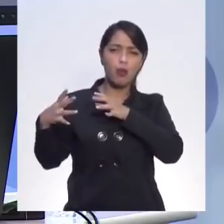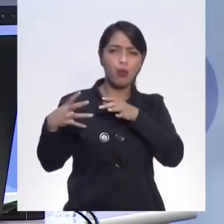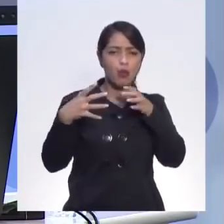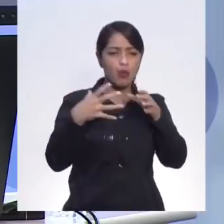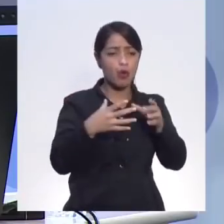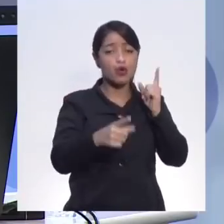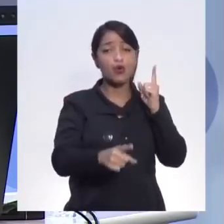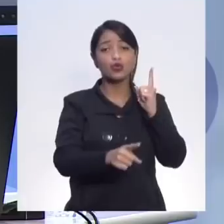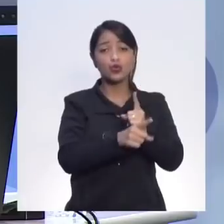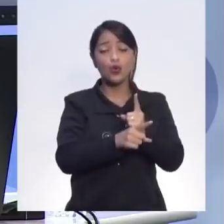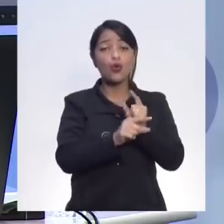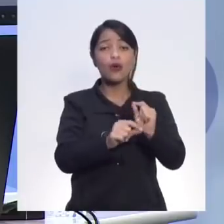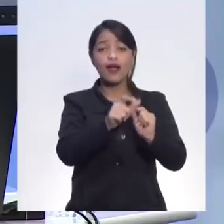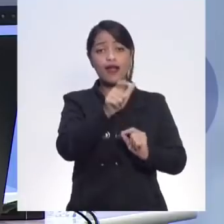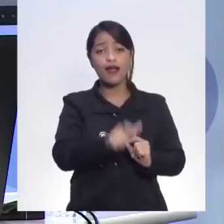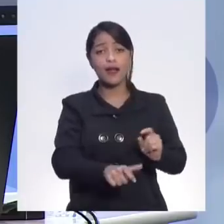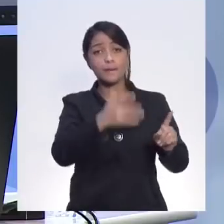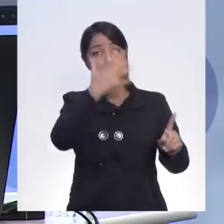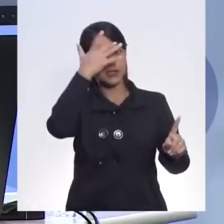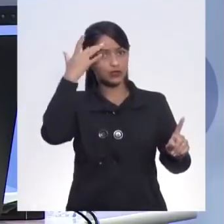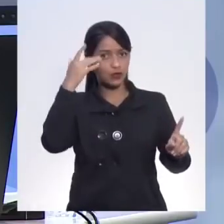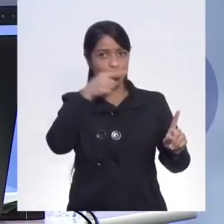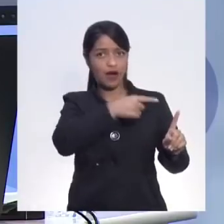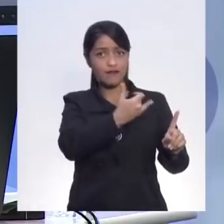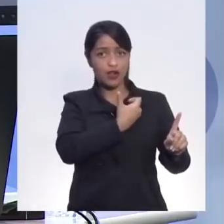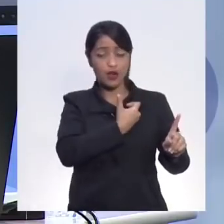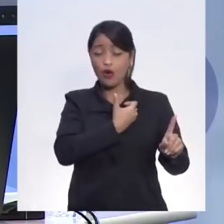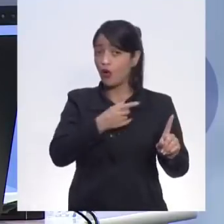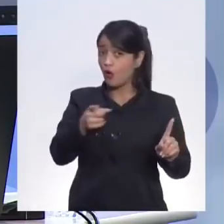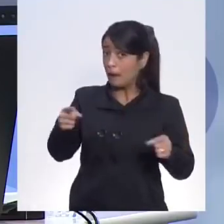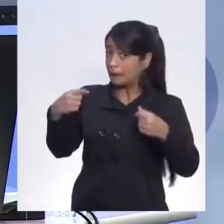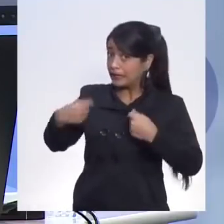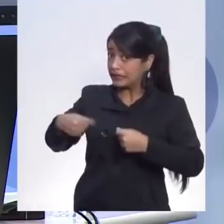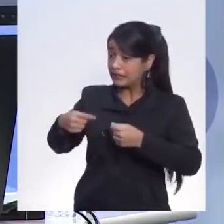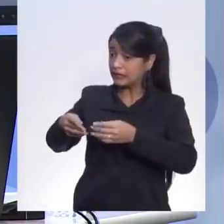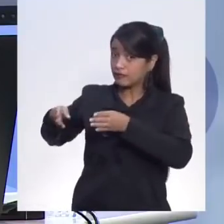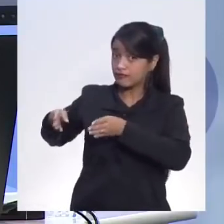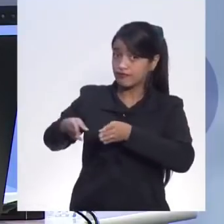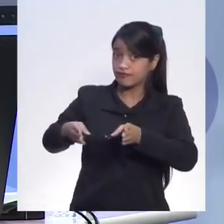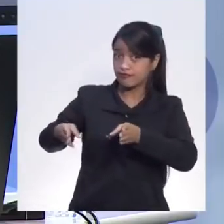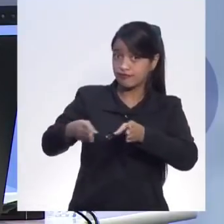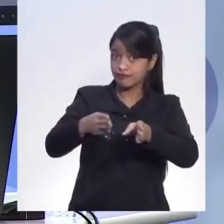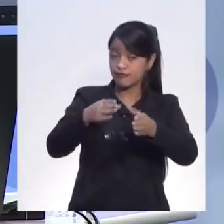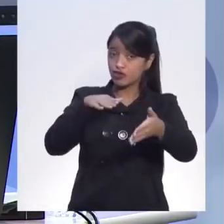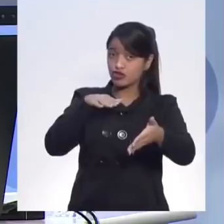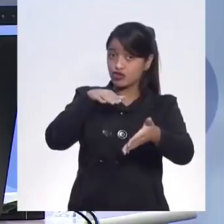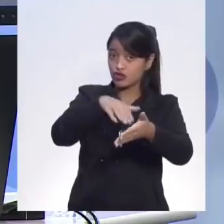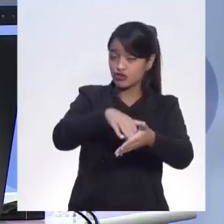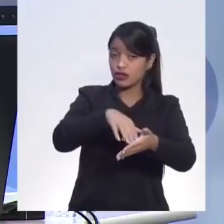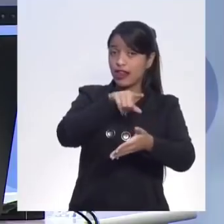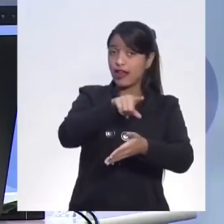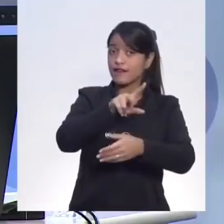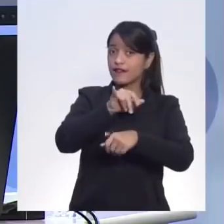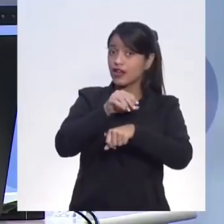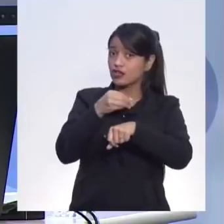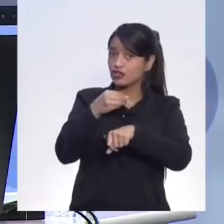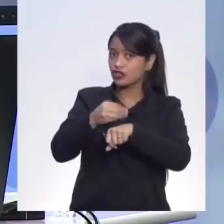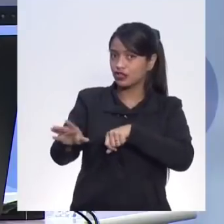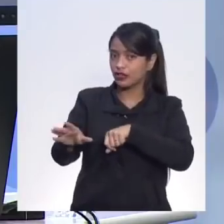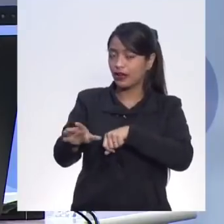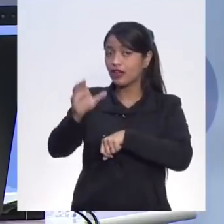eles tinham que ir em algum lugar, que a gente vai retomar hoje, para ter uma pista da tia